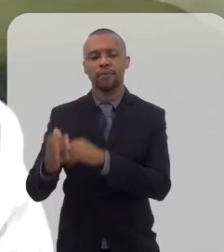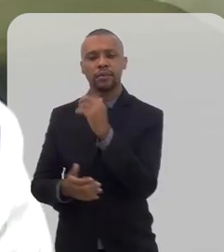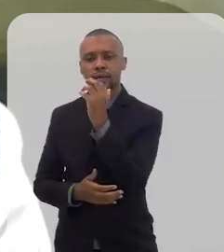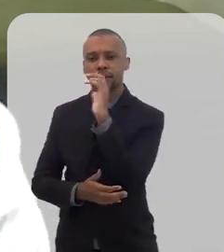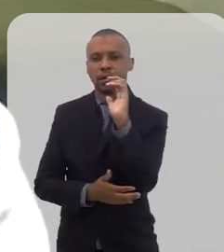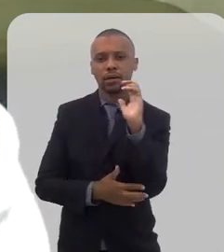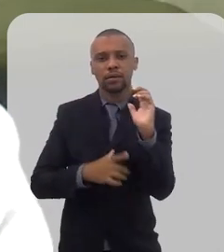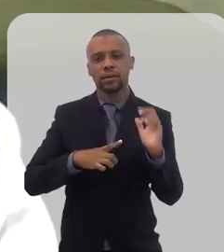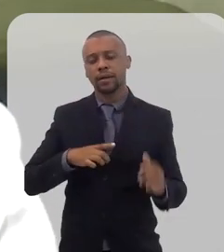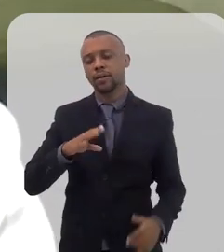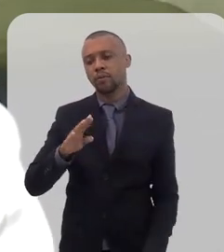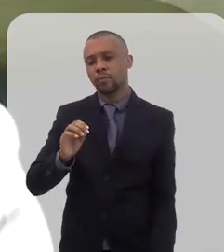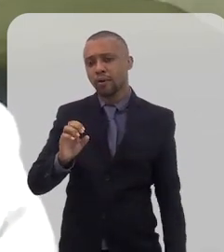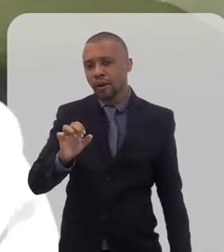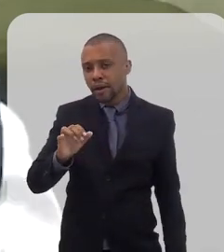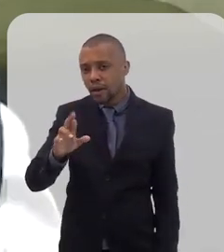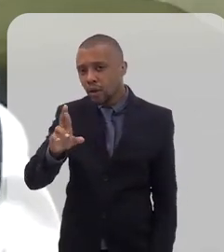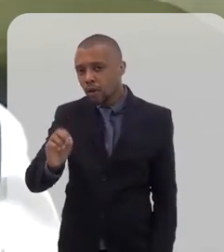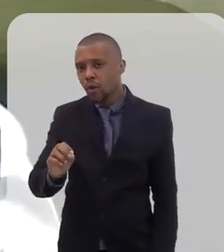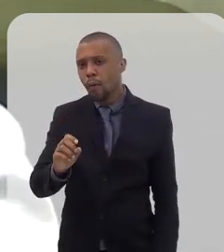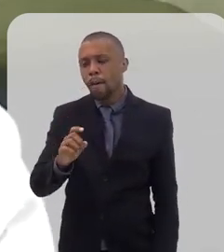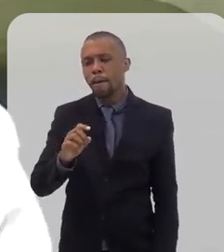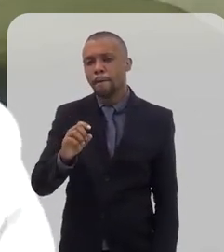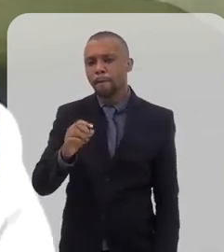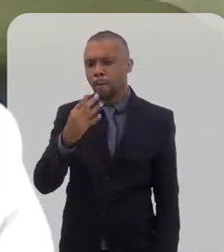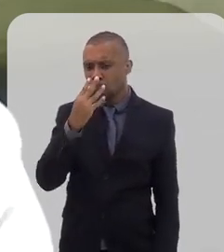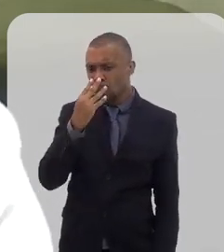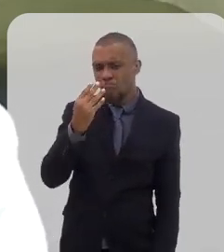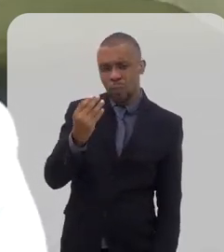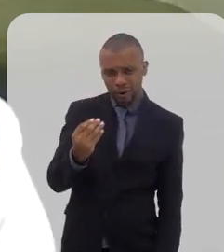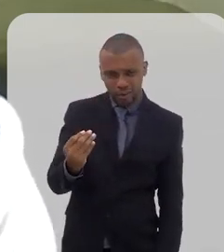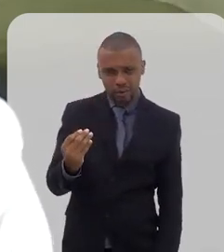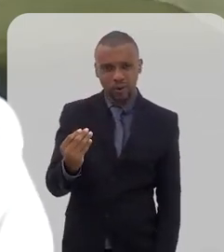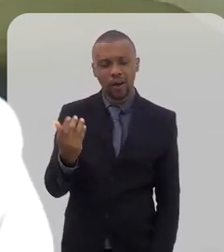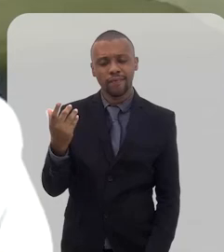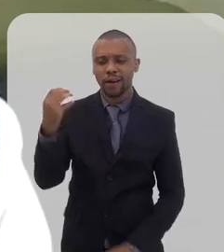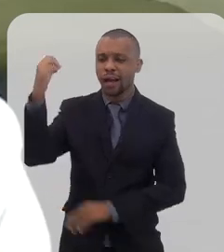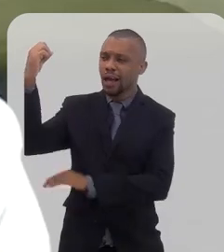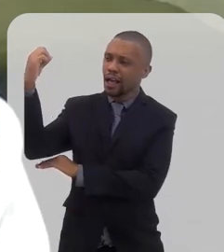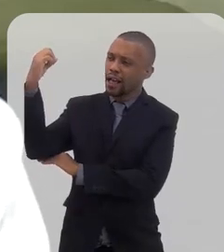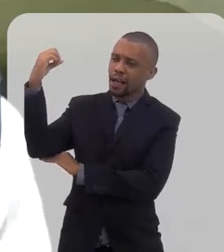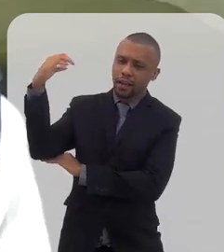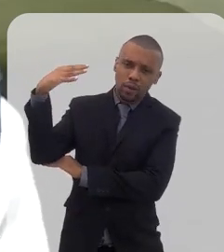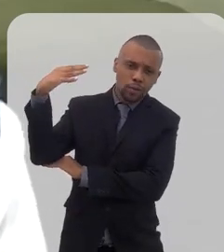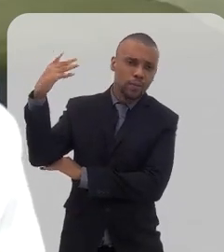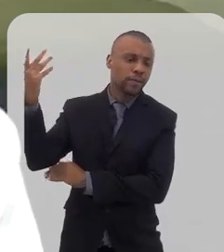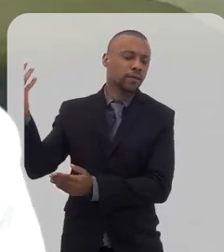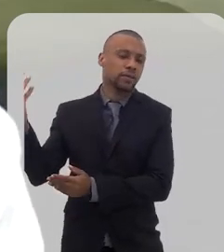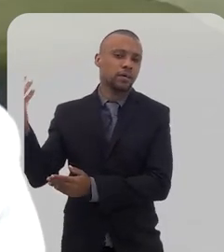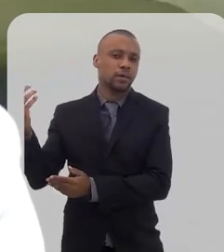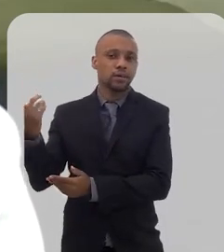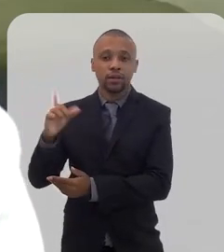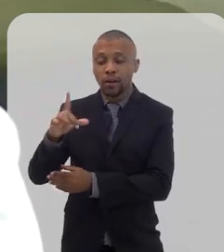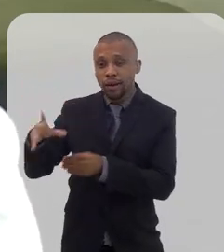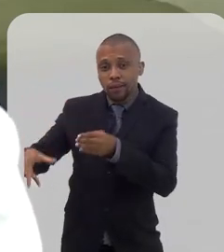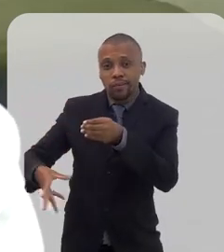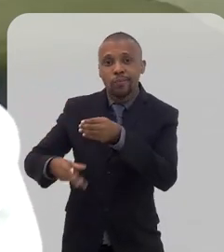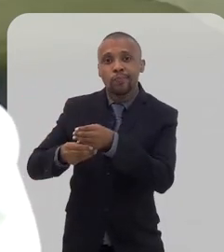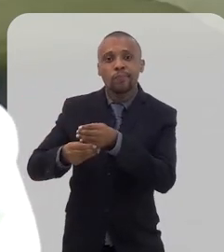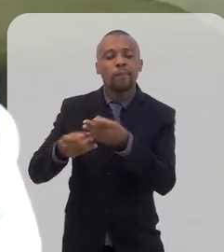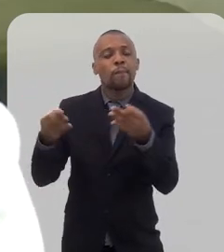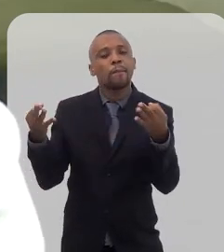presença de bueiro, boca de lobo, iluminação pública. Então, ela é o complemento perfeito